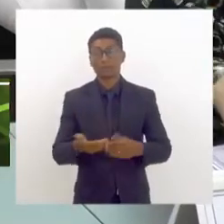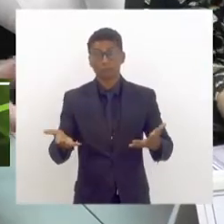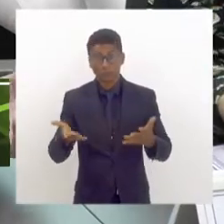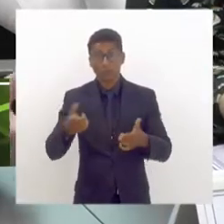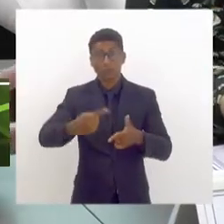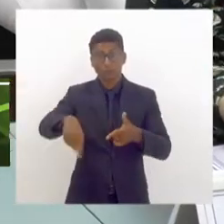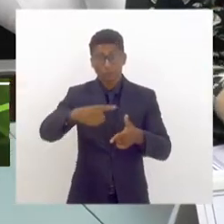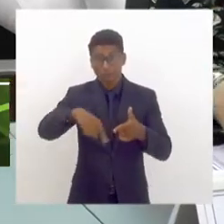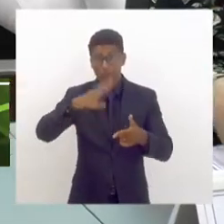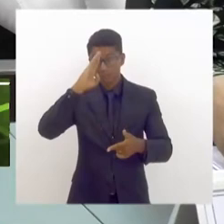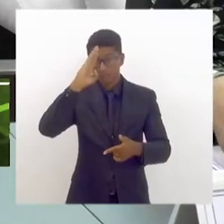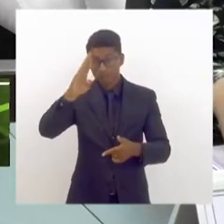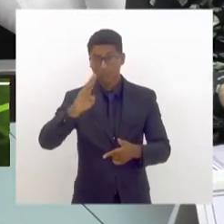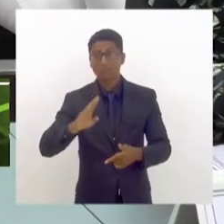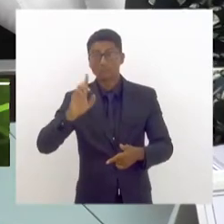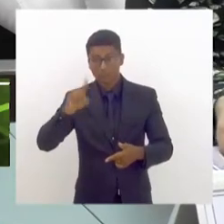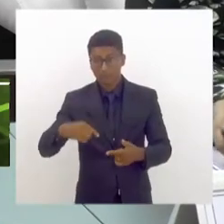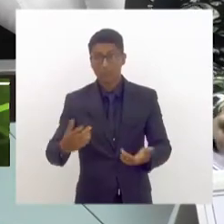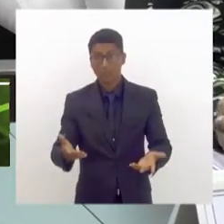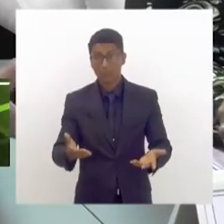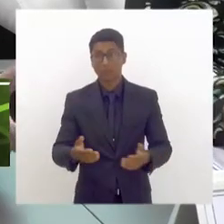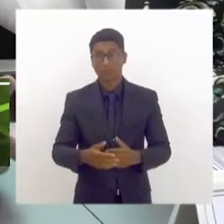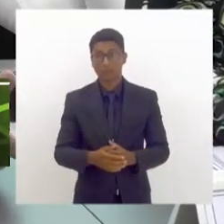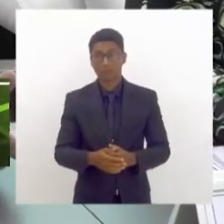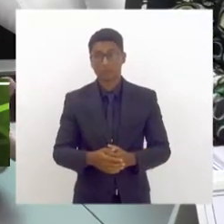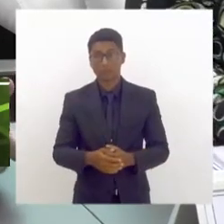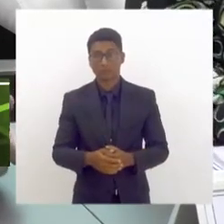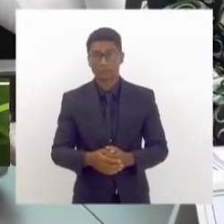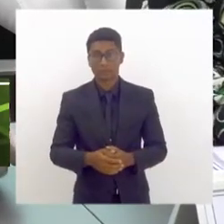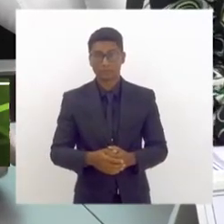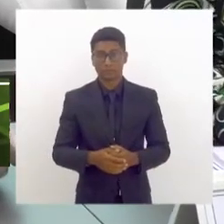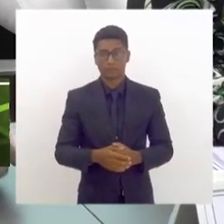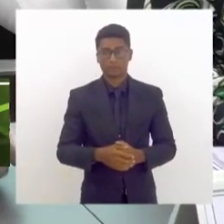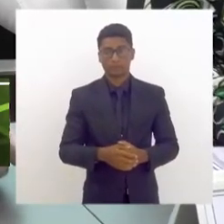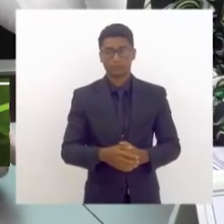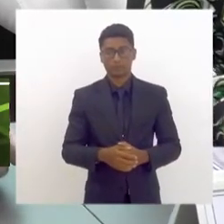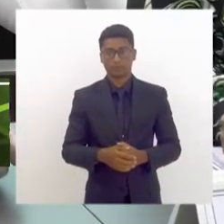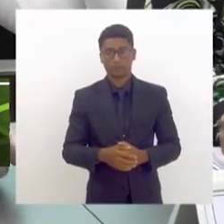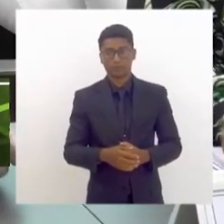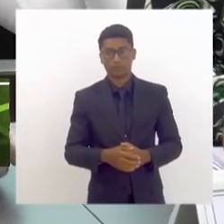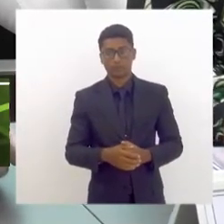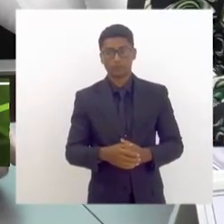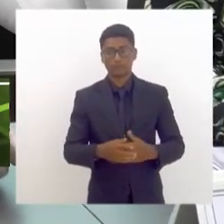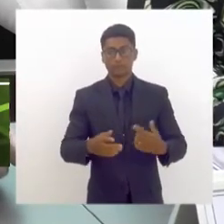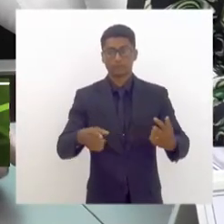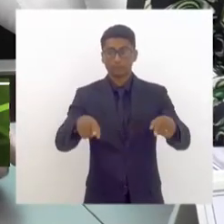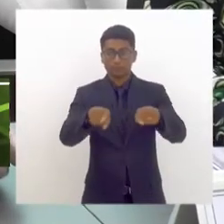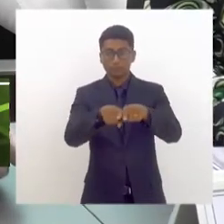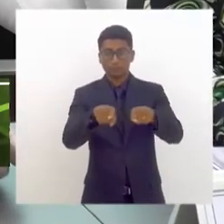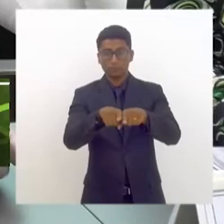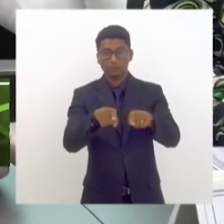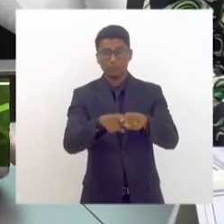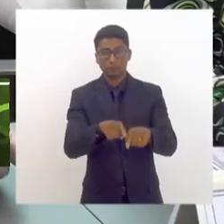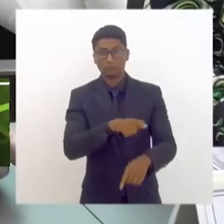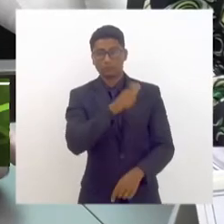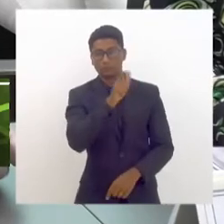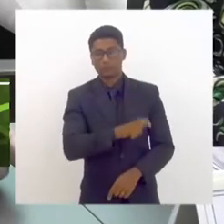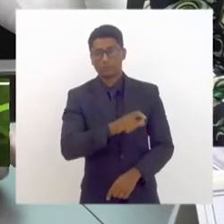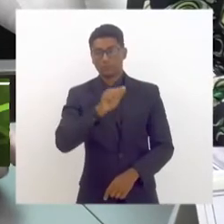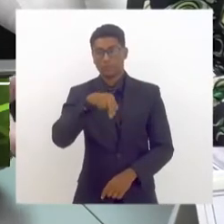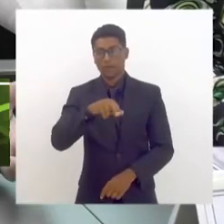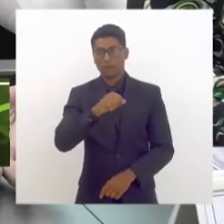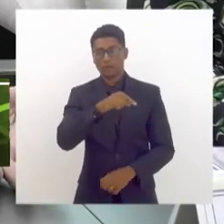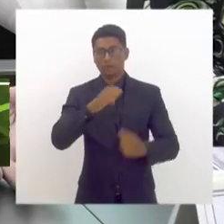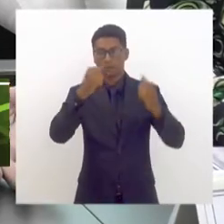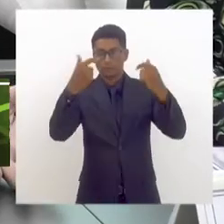problema passa por todas essas questões. Um ponto a ser destacado, que a conselheira Ana Karina colocou,